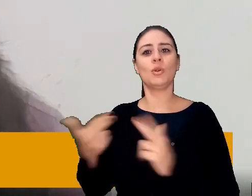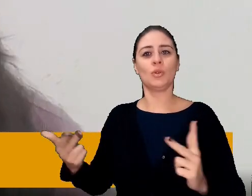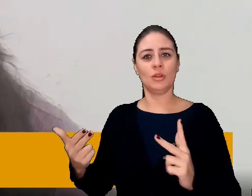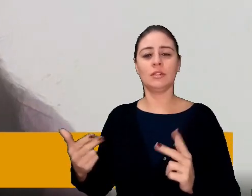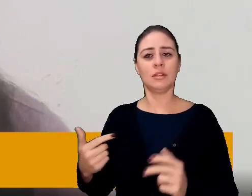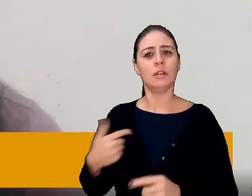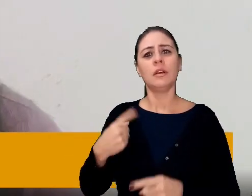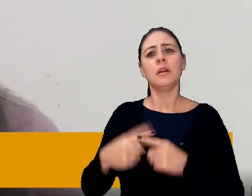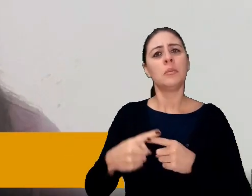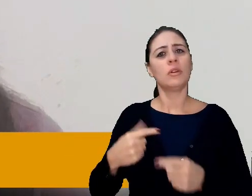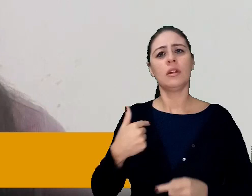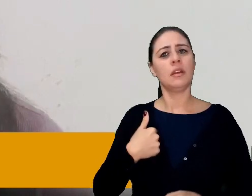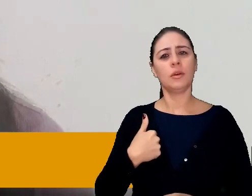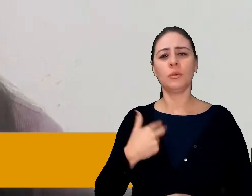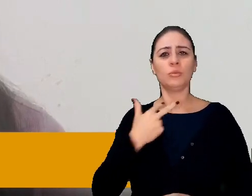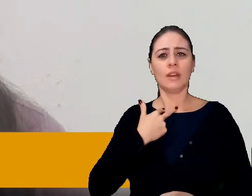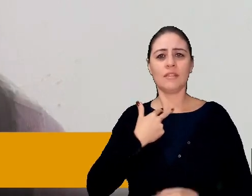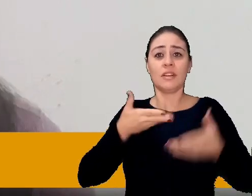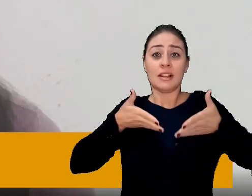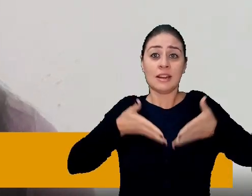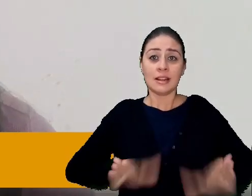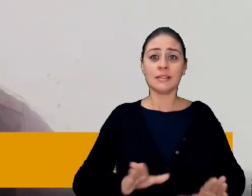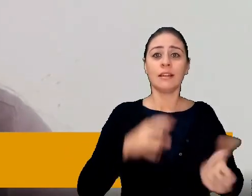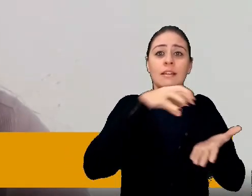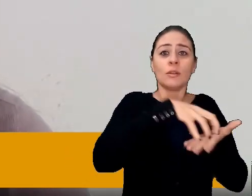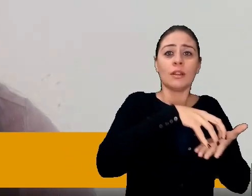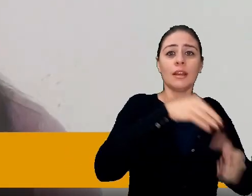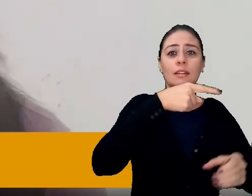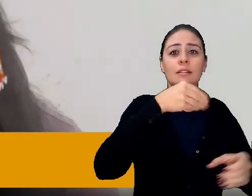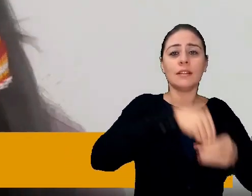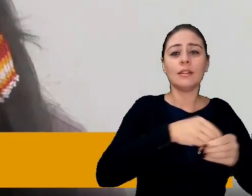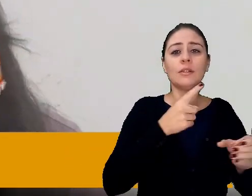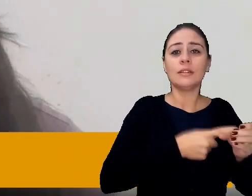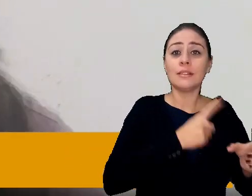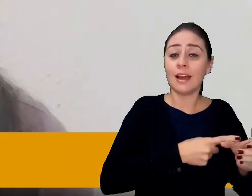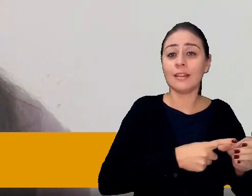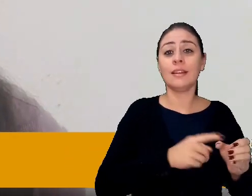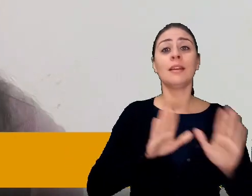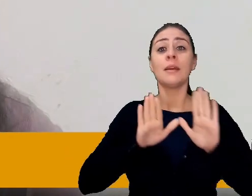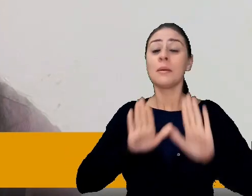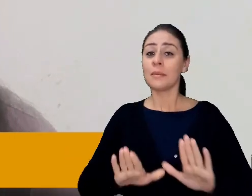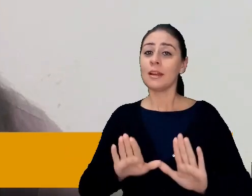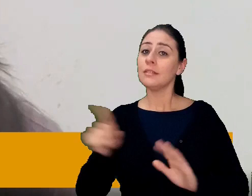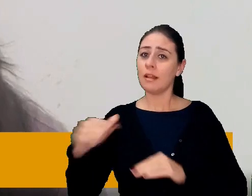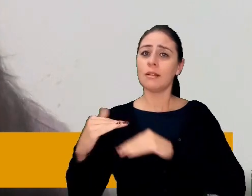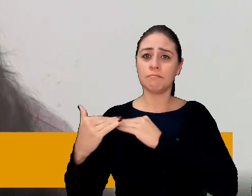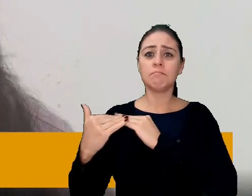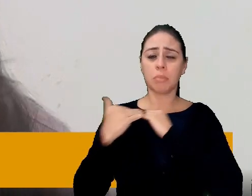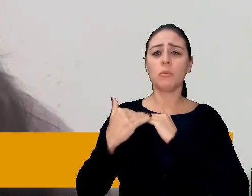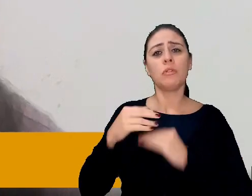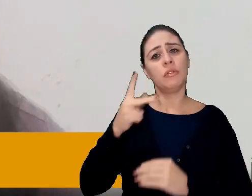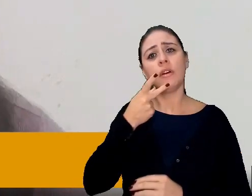nascer numa aldeia ou na cidade, eu tive que nascer na cidade. Ela falou, mas você teve que nascer na cidade porque a tua mãe teve que sair da aldeia de origem dela para procurar uma